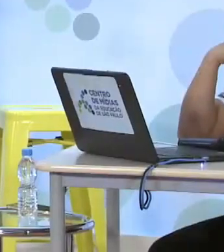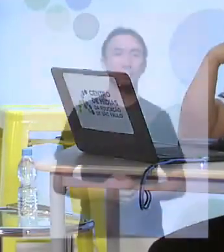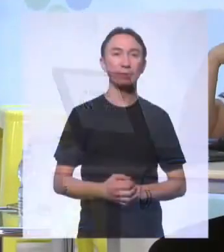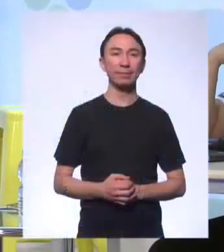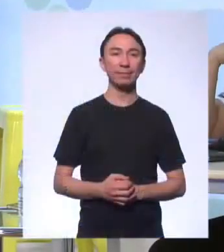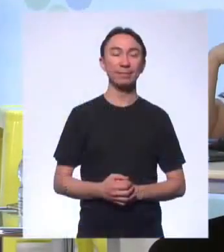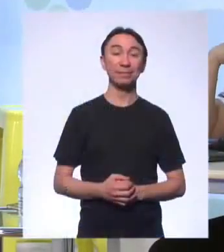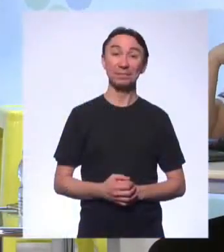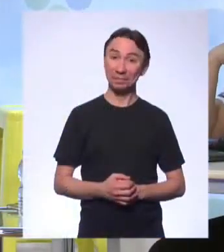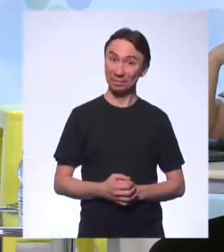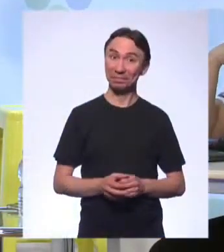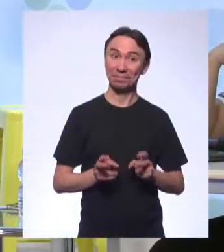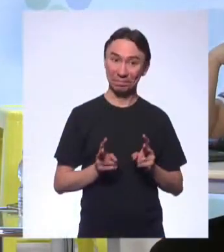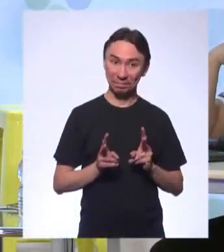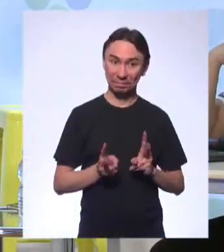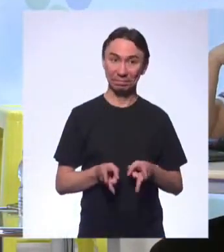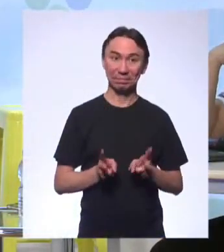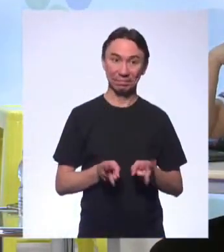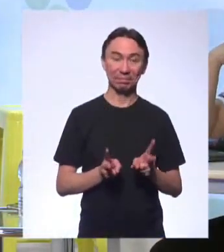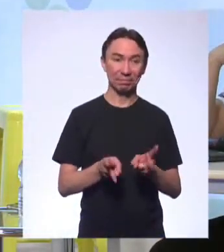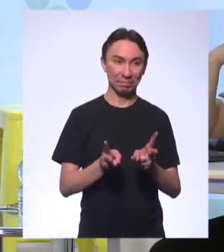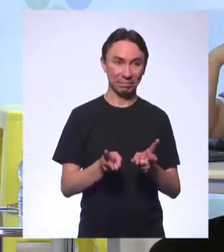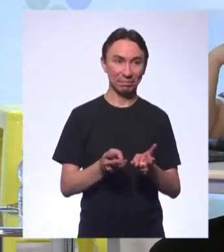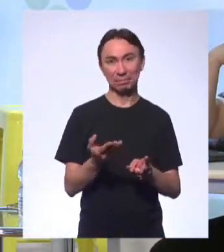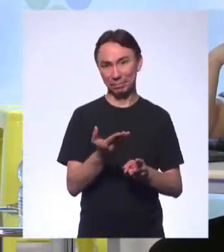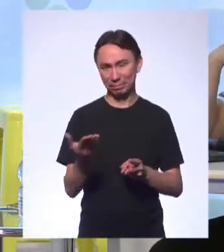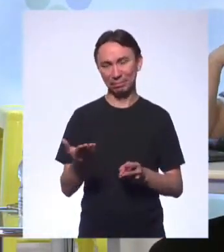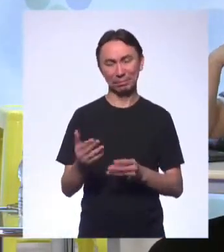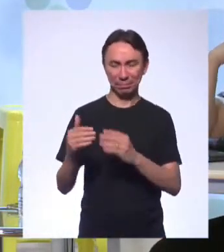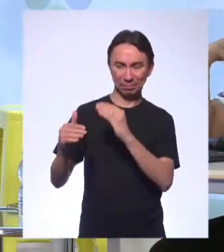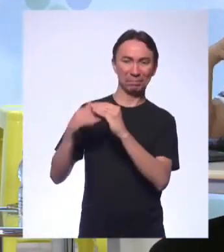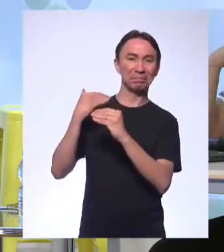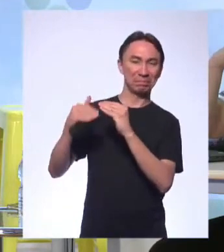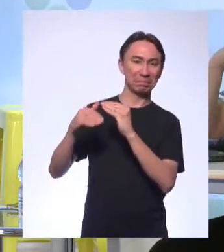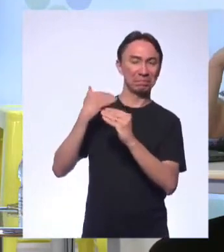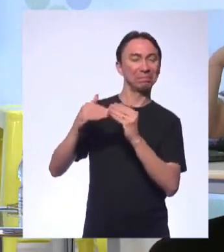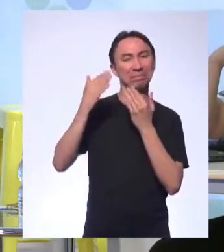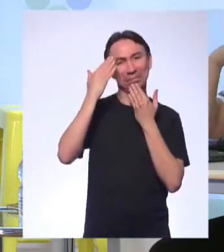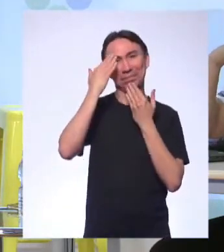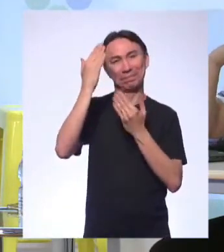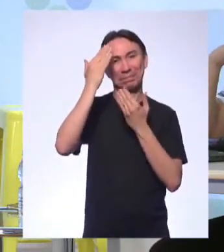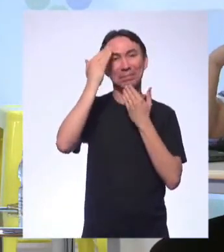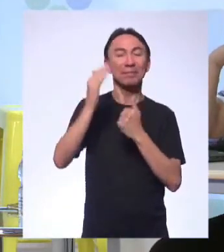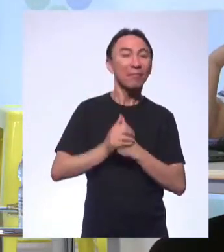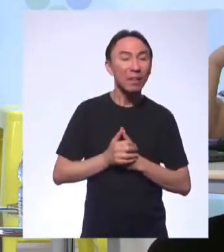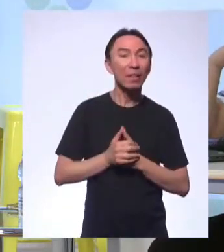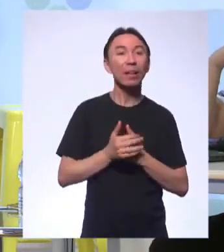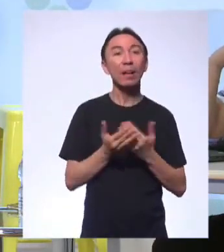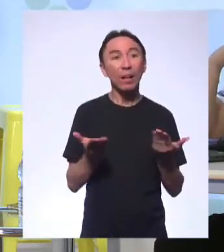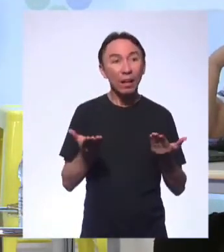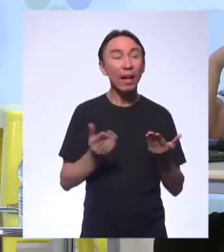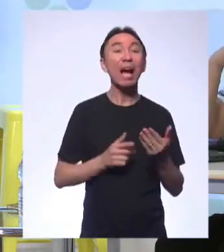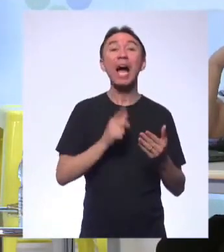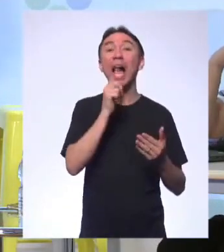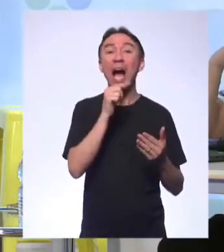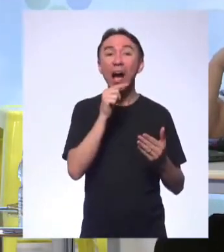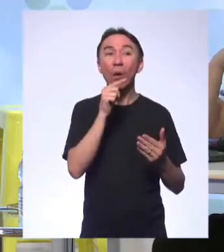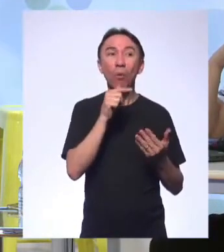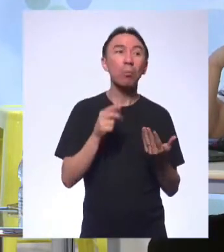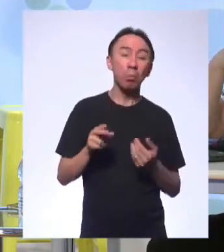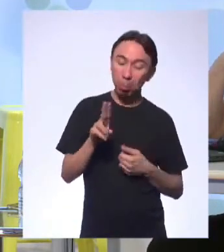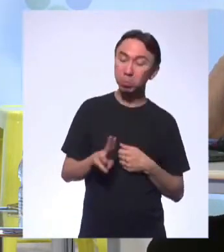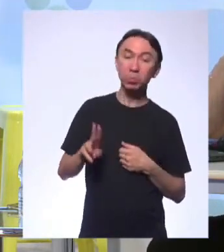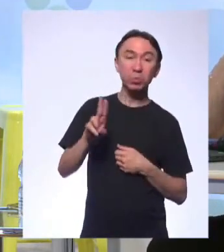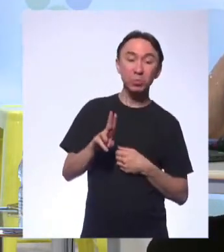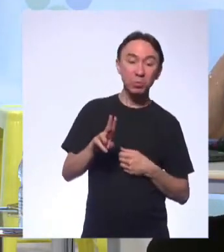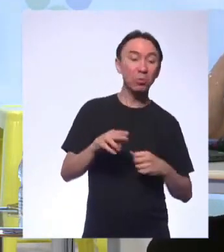Vamos lá, continuando aqui, né? Obrigado aí pela interação de vocês. Nós temos aqui, para onde vai a água que utilizamos, ok?